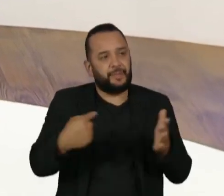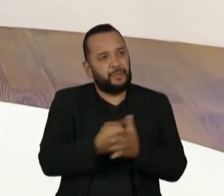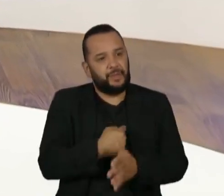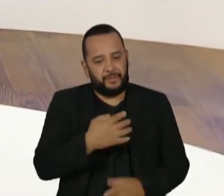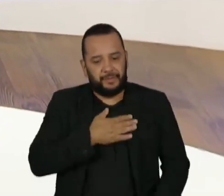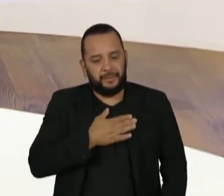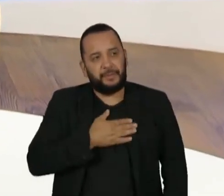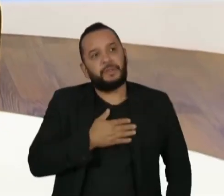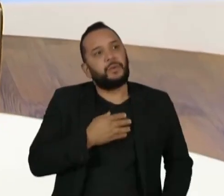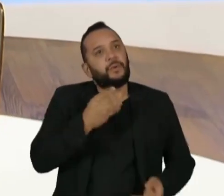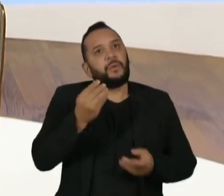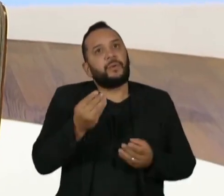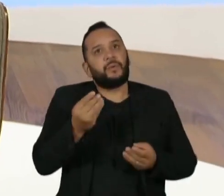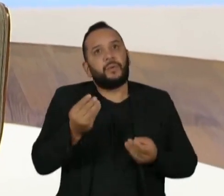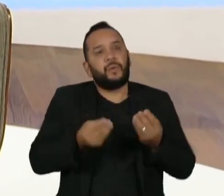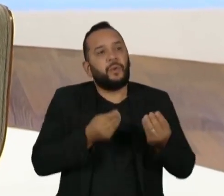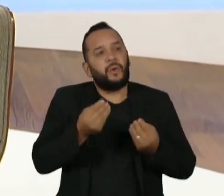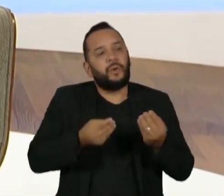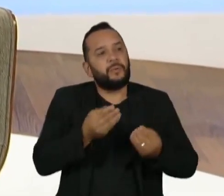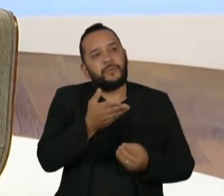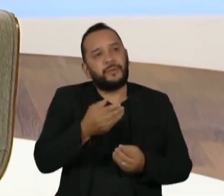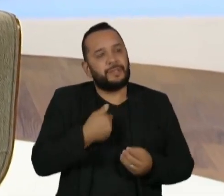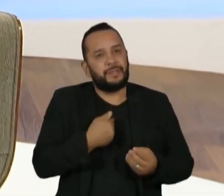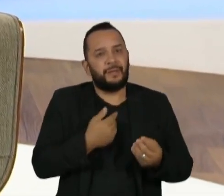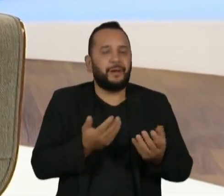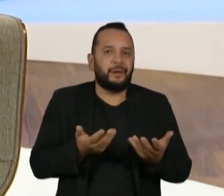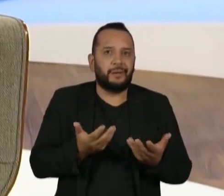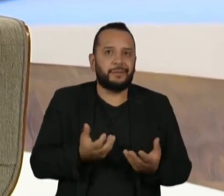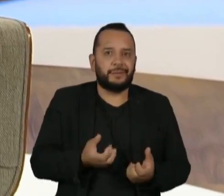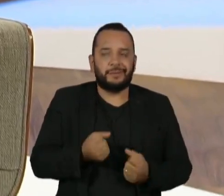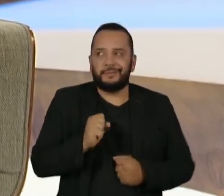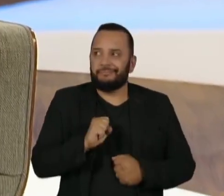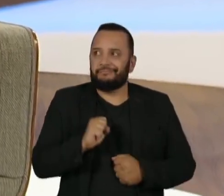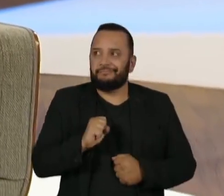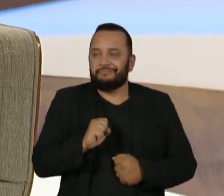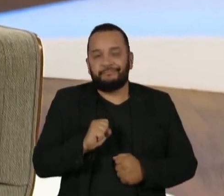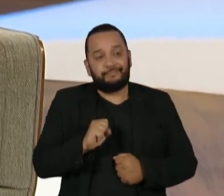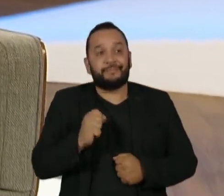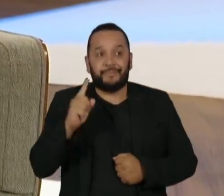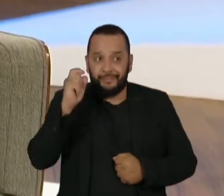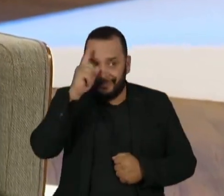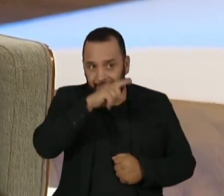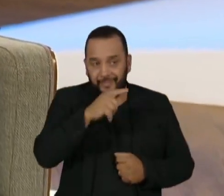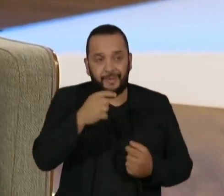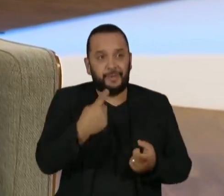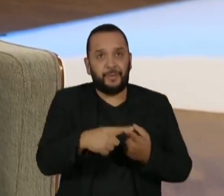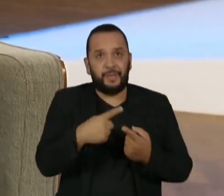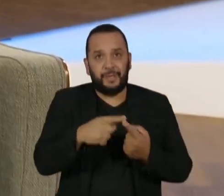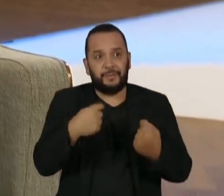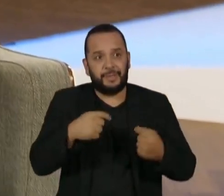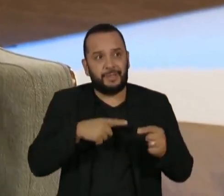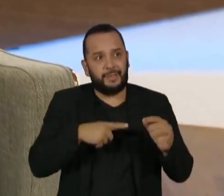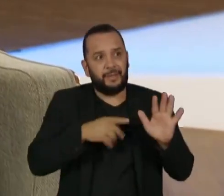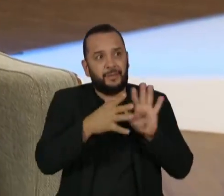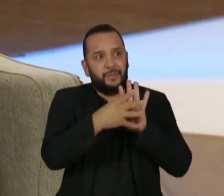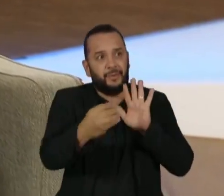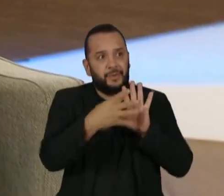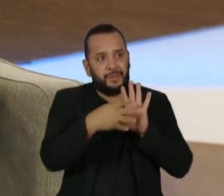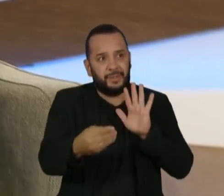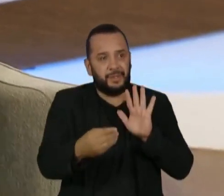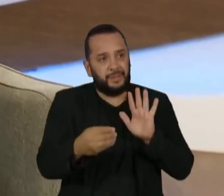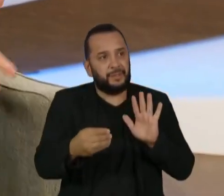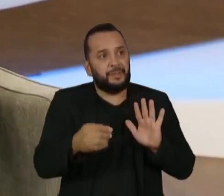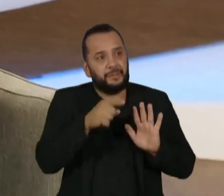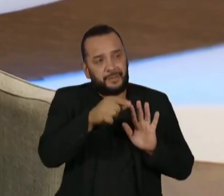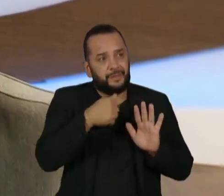você que primeira dama é essa né então é difícil porque eu não tenho a gente tem que ter referência às vezes né para você se